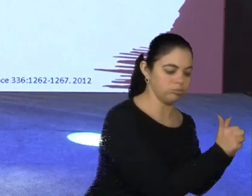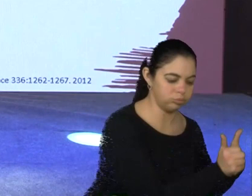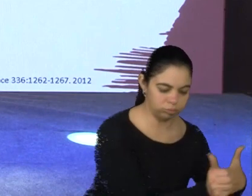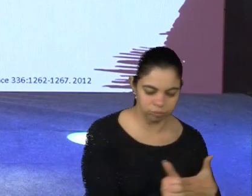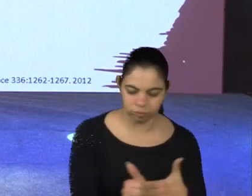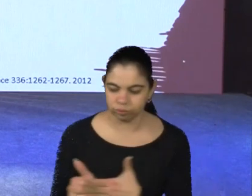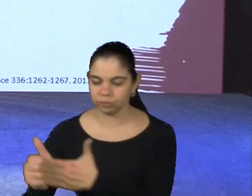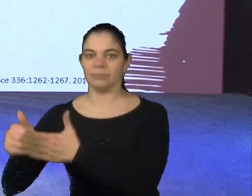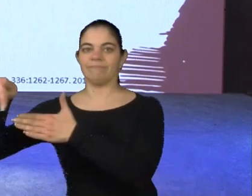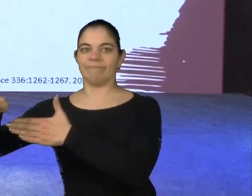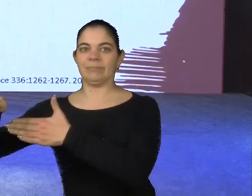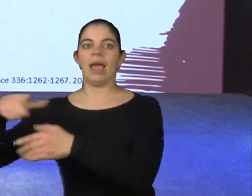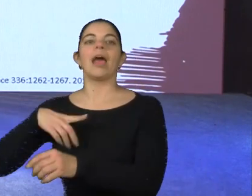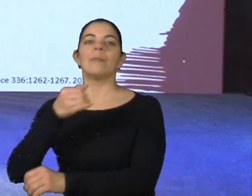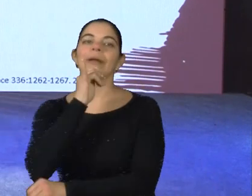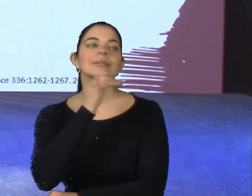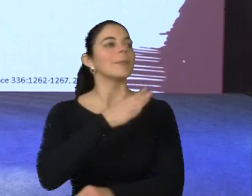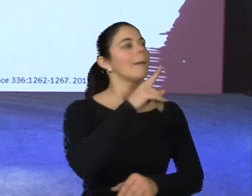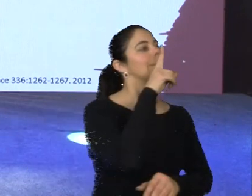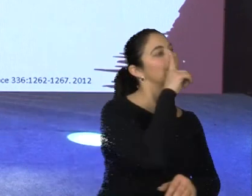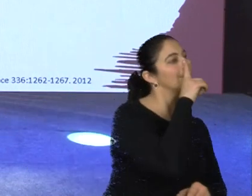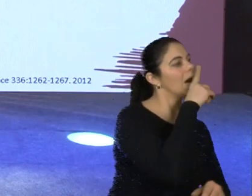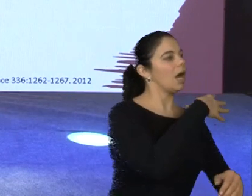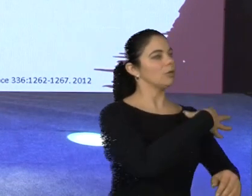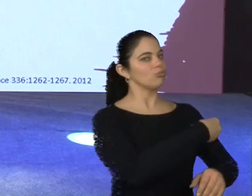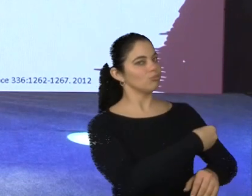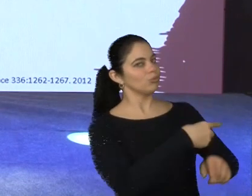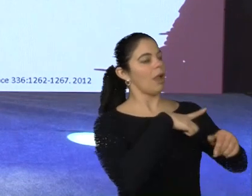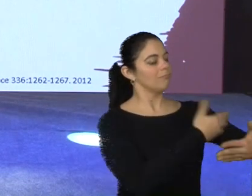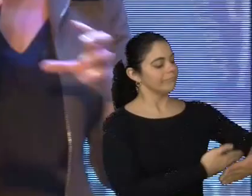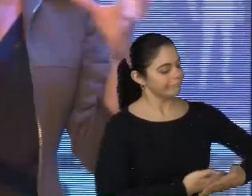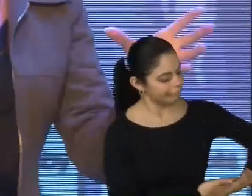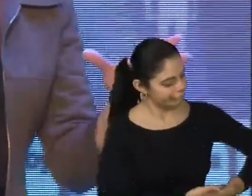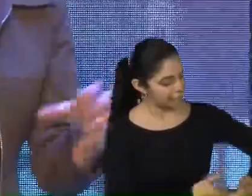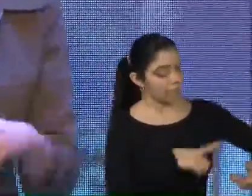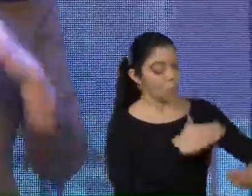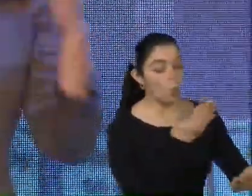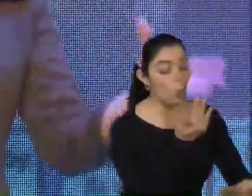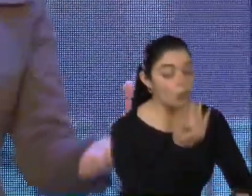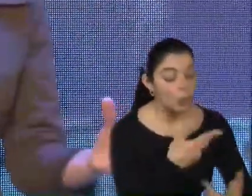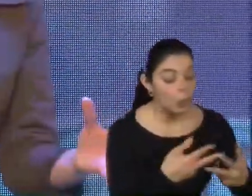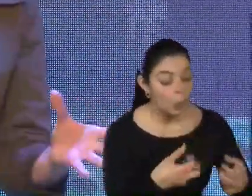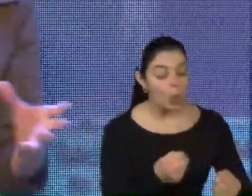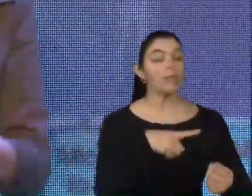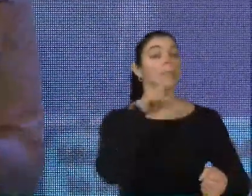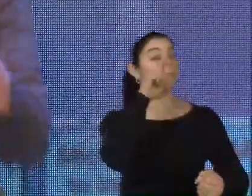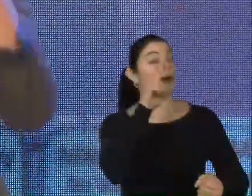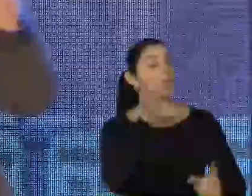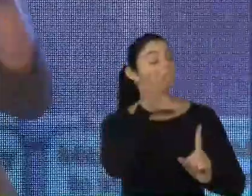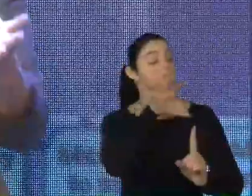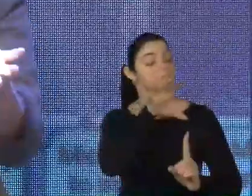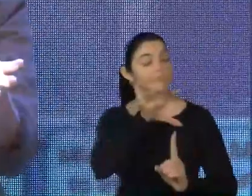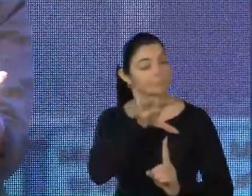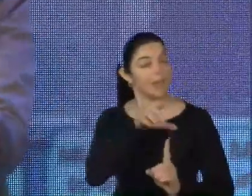tenho leite materno, mamãe está comendo bem, estou me alimentando, estou iniciando o meu processo de alimentação